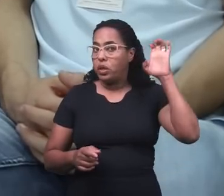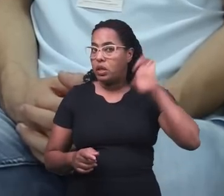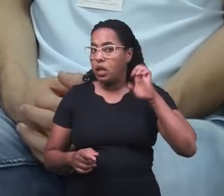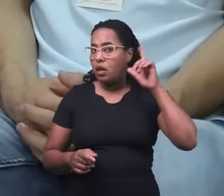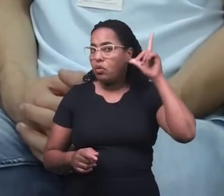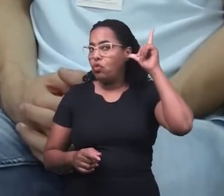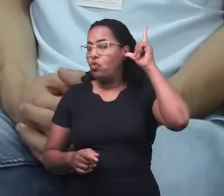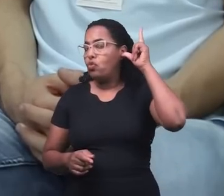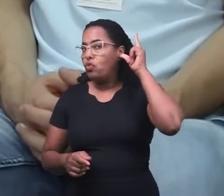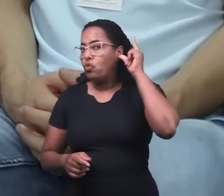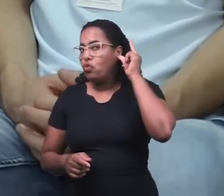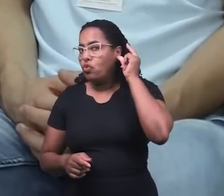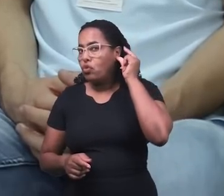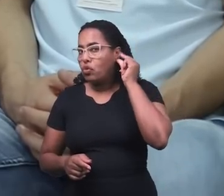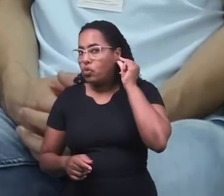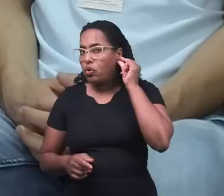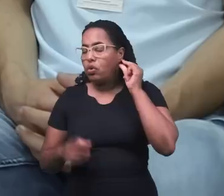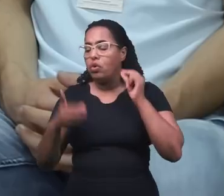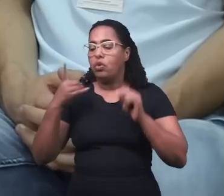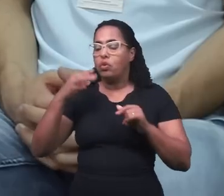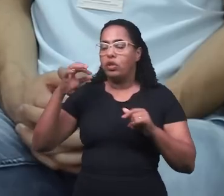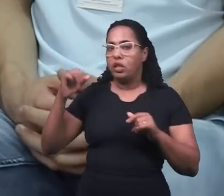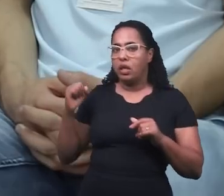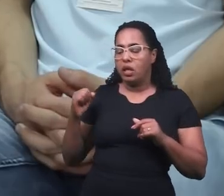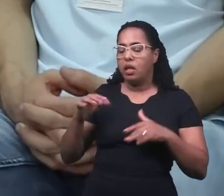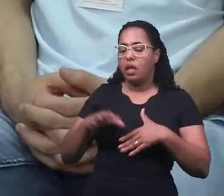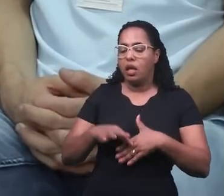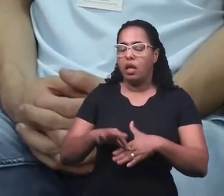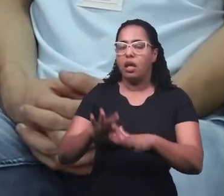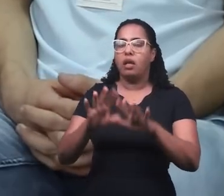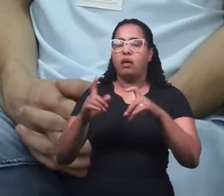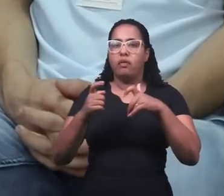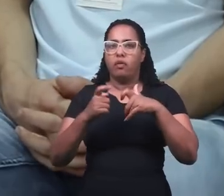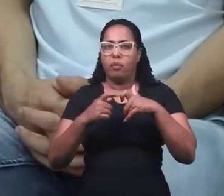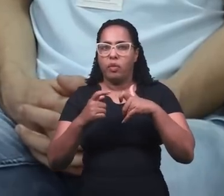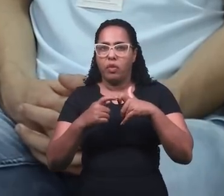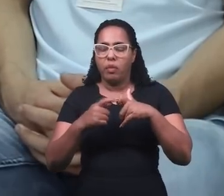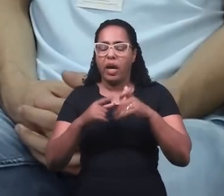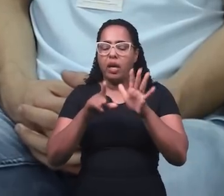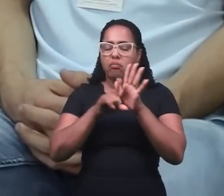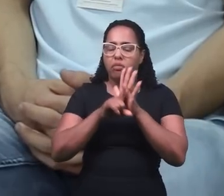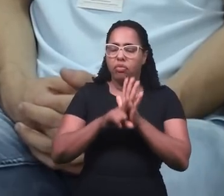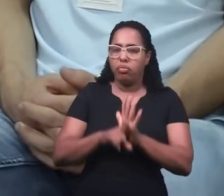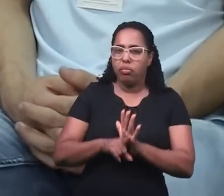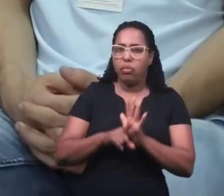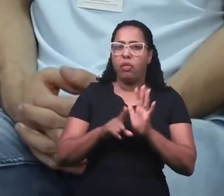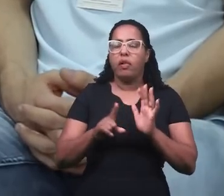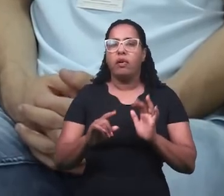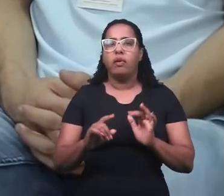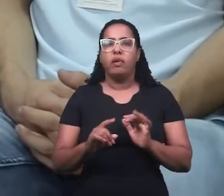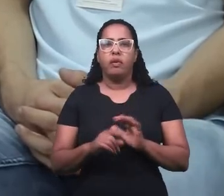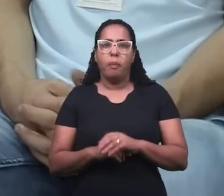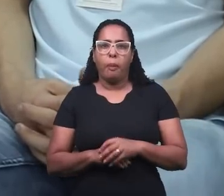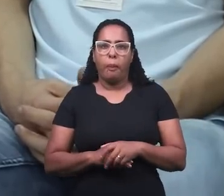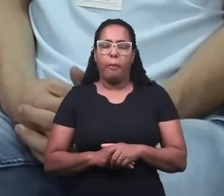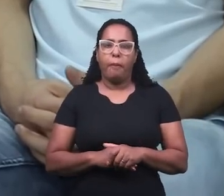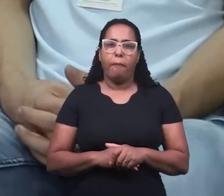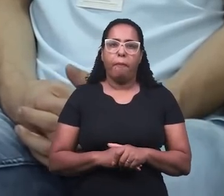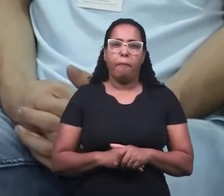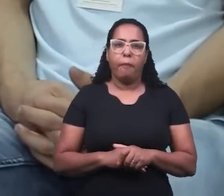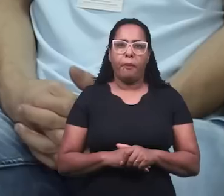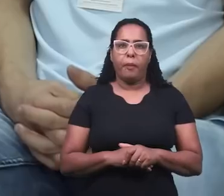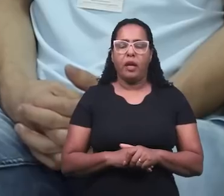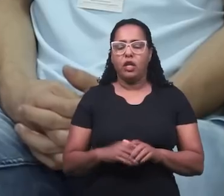esquerdo. E no dia nós levamos um médico, né? E o médico fez todos os exames. E